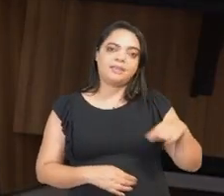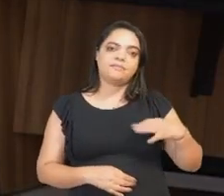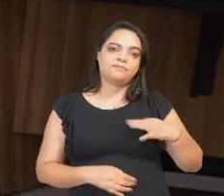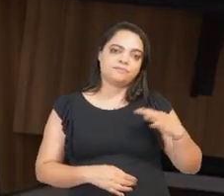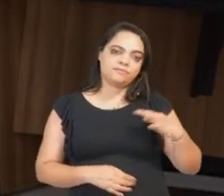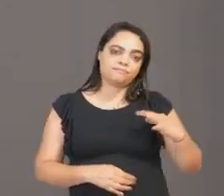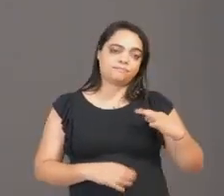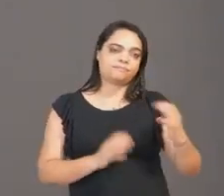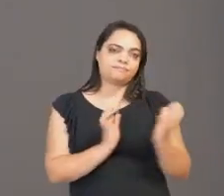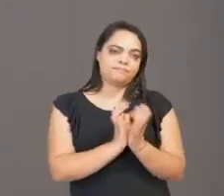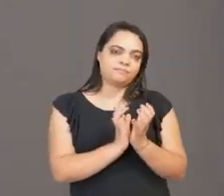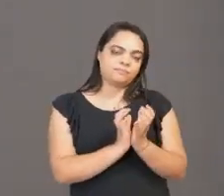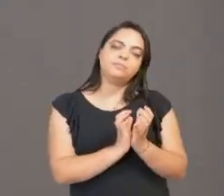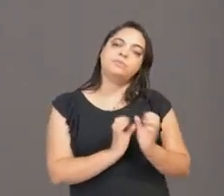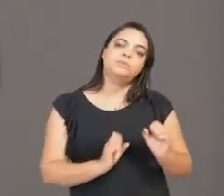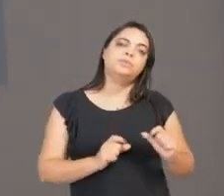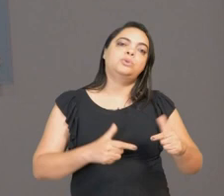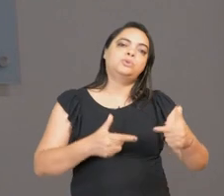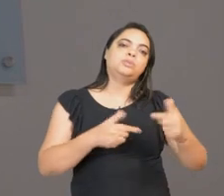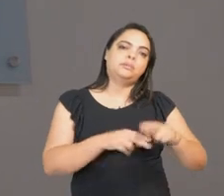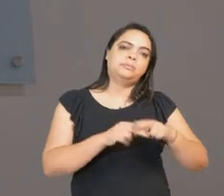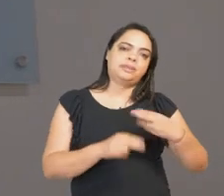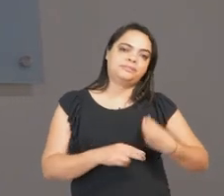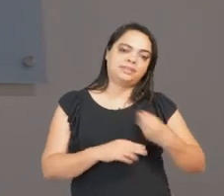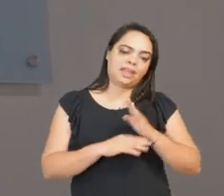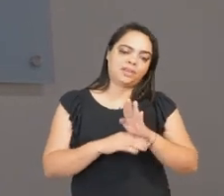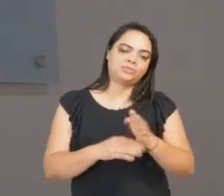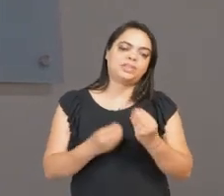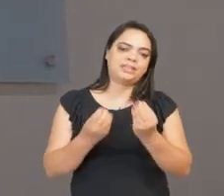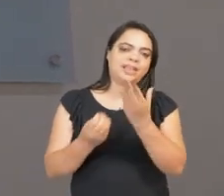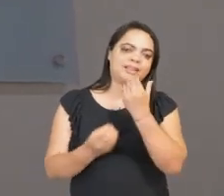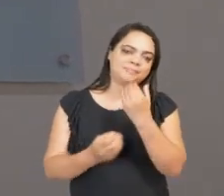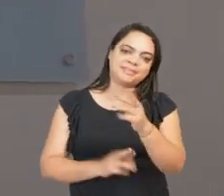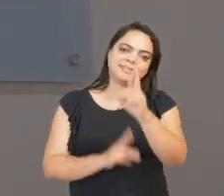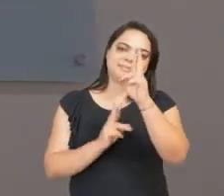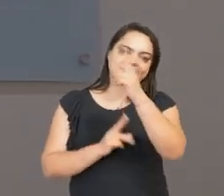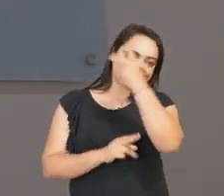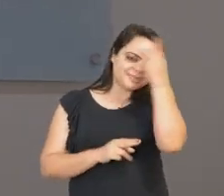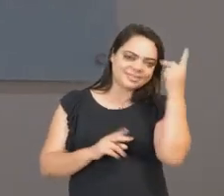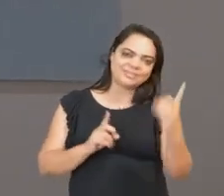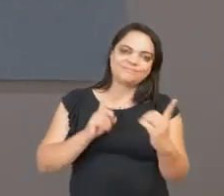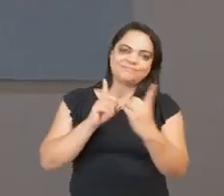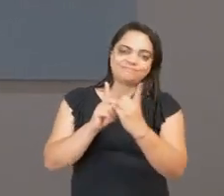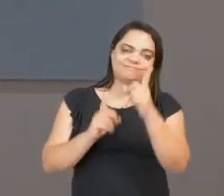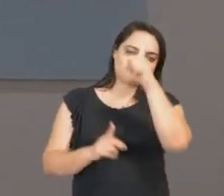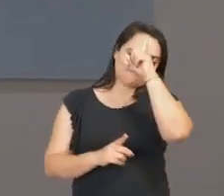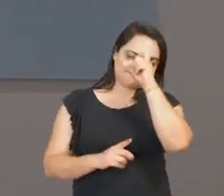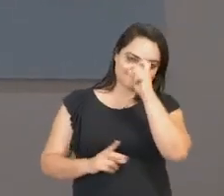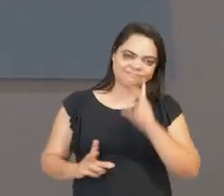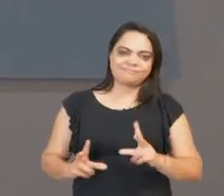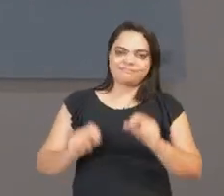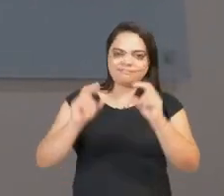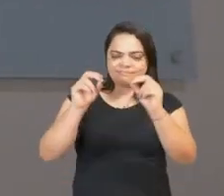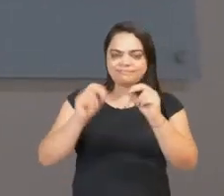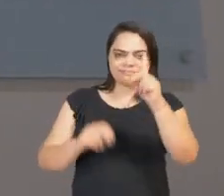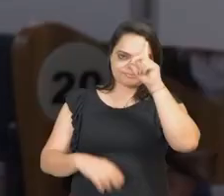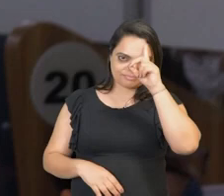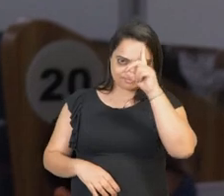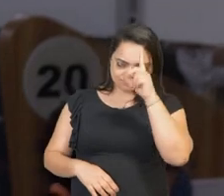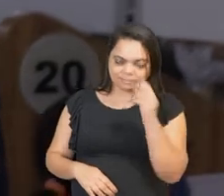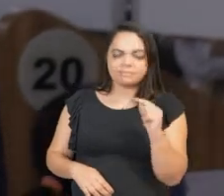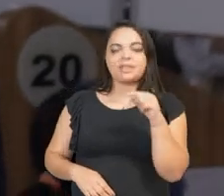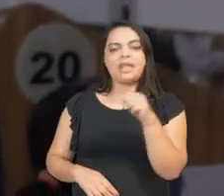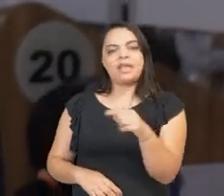luta pela vida e ajuda a levar alimento e espera para os pacientes atendidos no setor de Oncologia diariamente